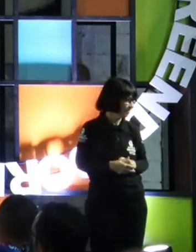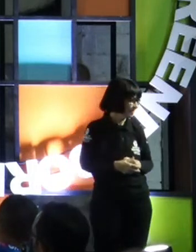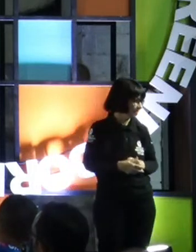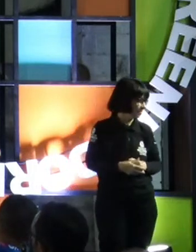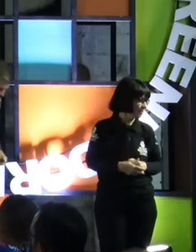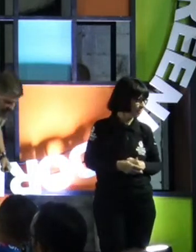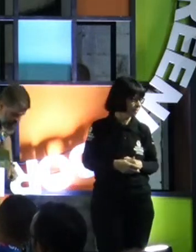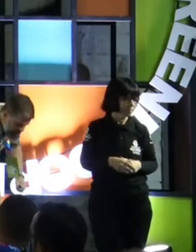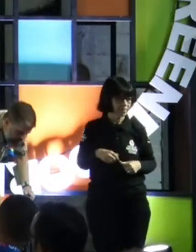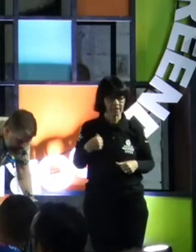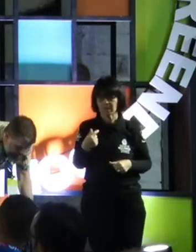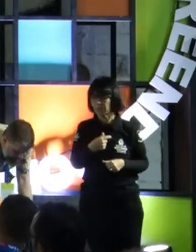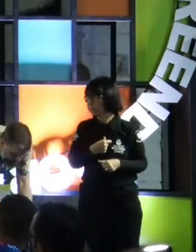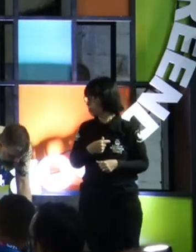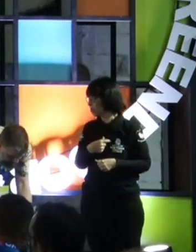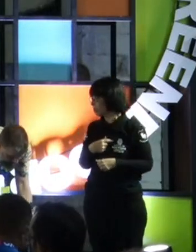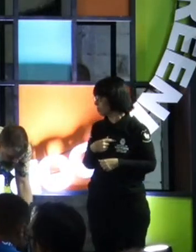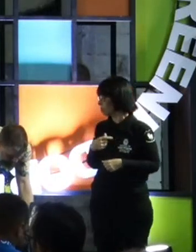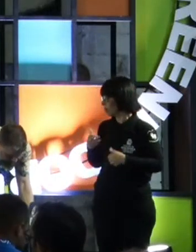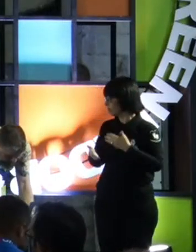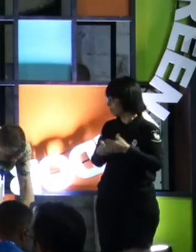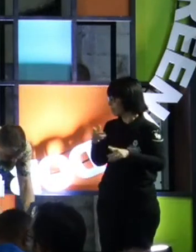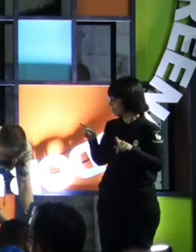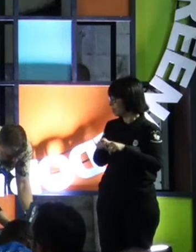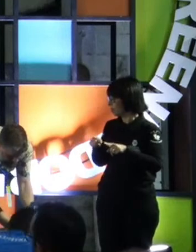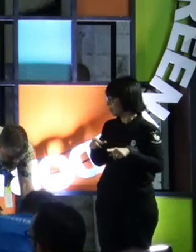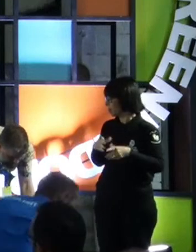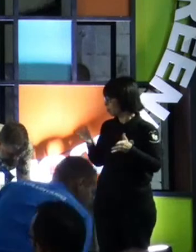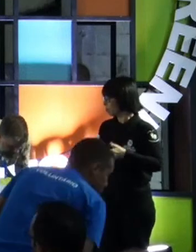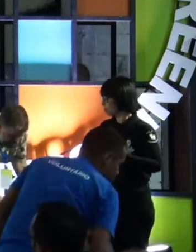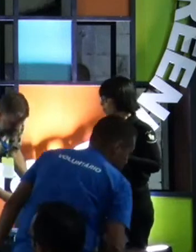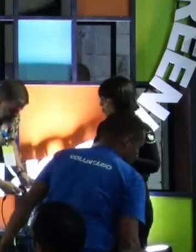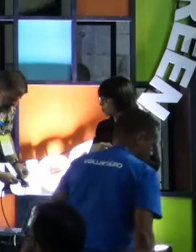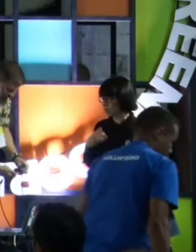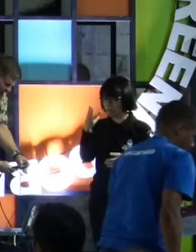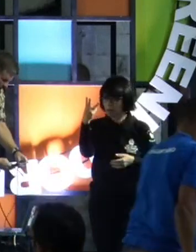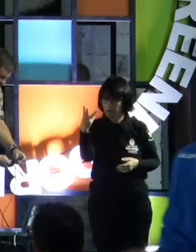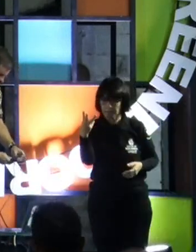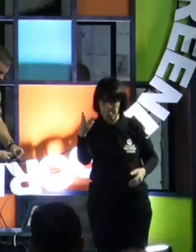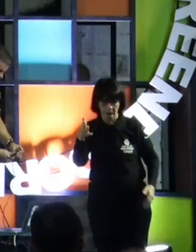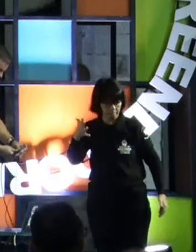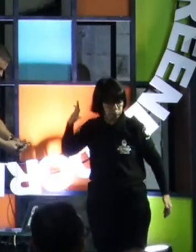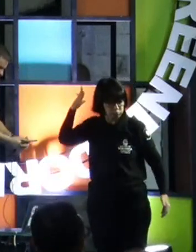Boa, mas nosso conteúdo não acaba por aqui. Hoje ainda teremos mais 3 palestras. Daqui a